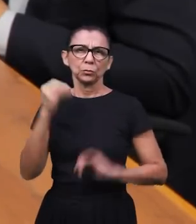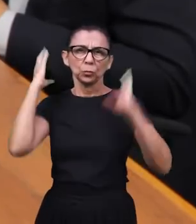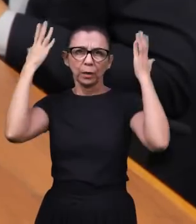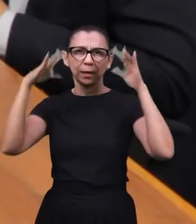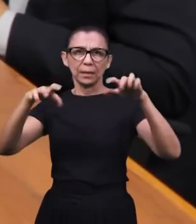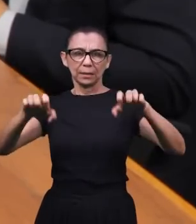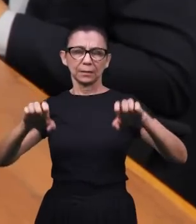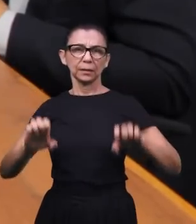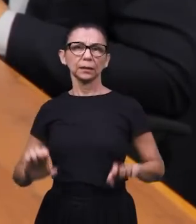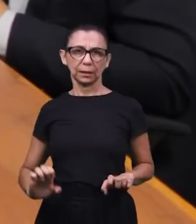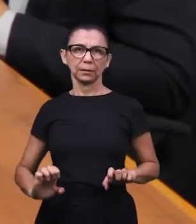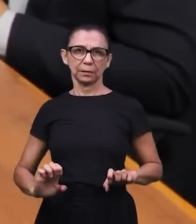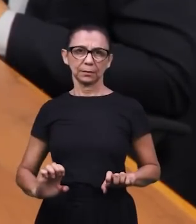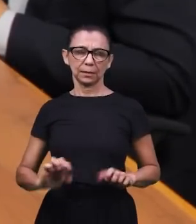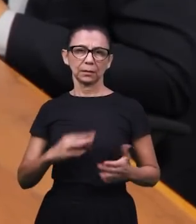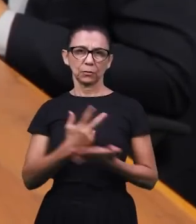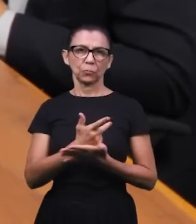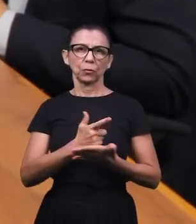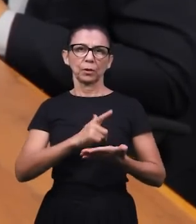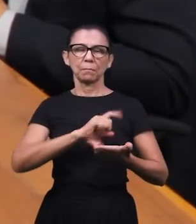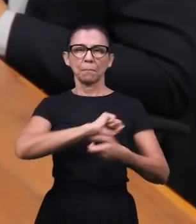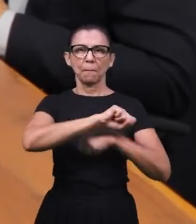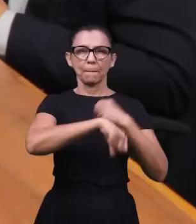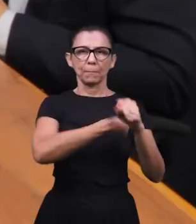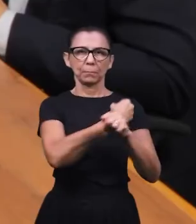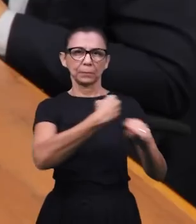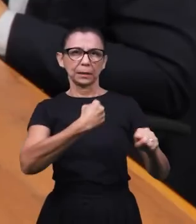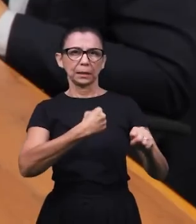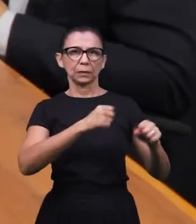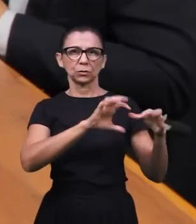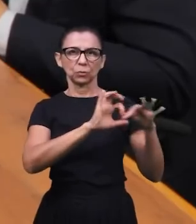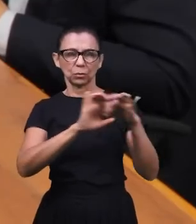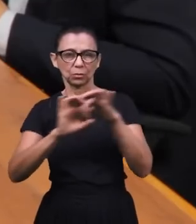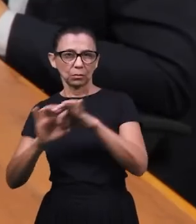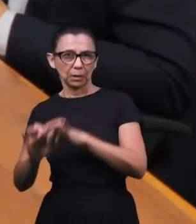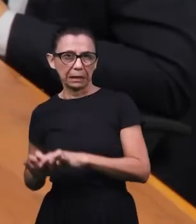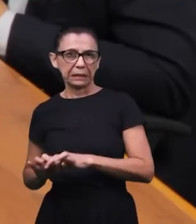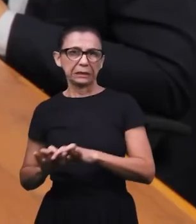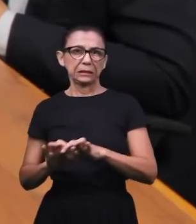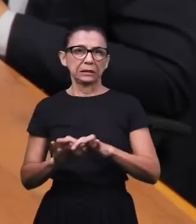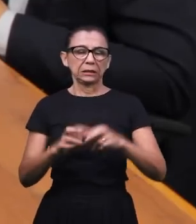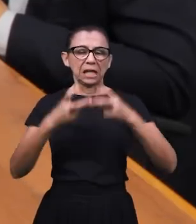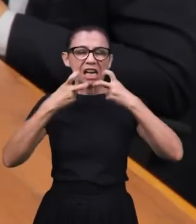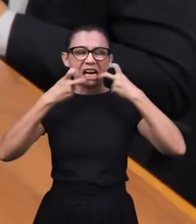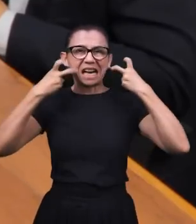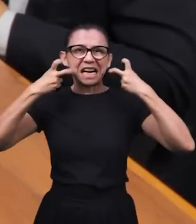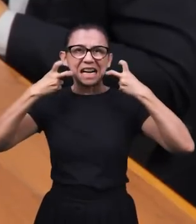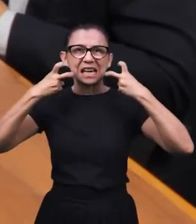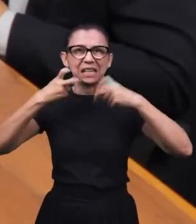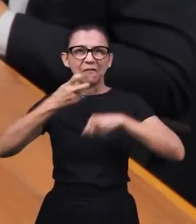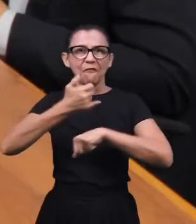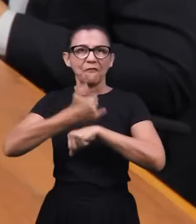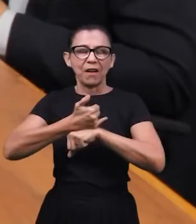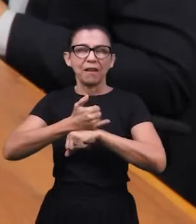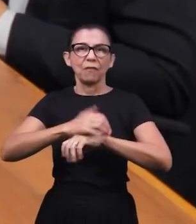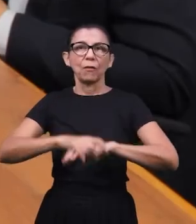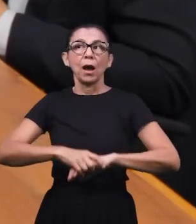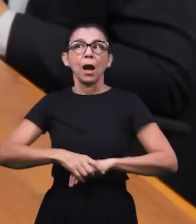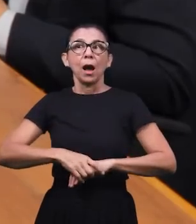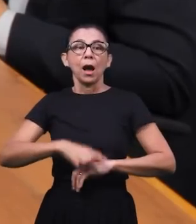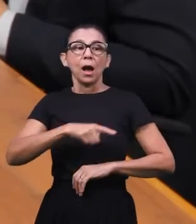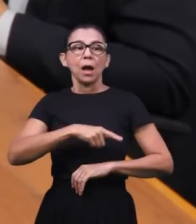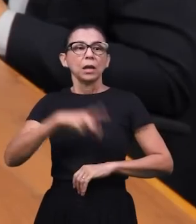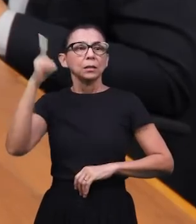mostra a palavra, não sabemos se a mãe tinha morrido. Pelo jeito a mãe devia viver ainda. Mas olha só, ele lembrou dos Deus dos pais dele,